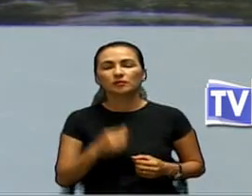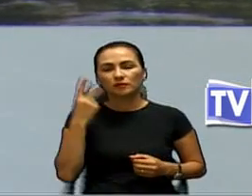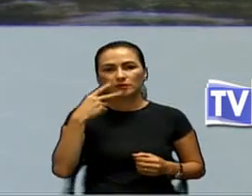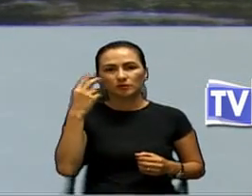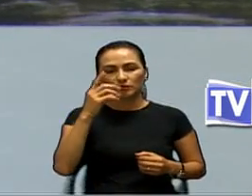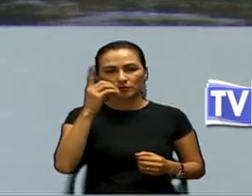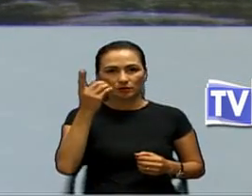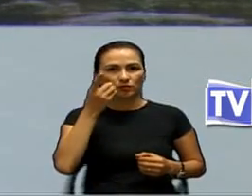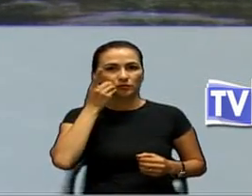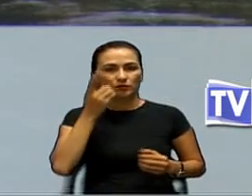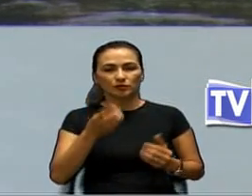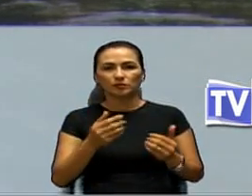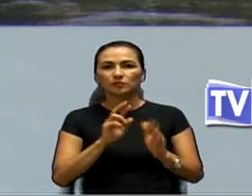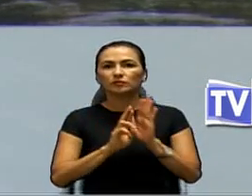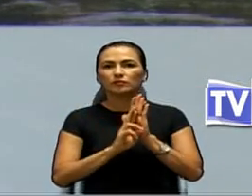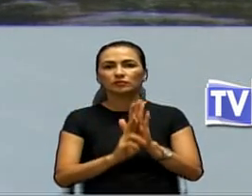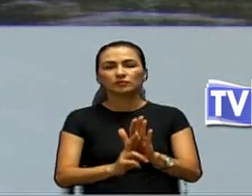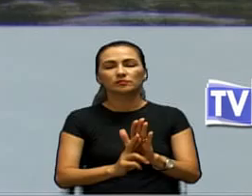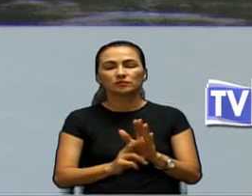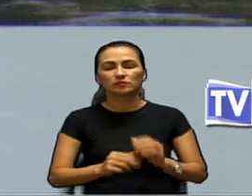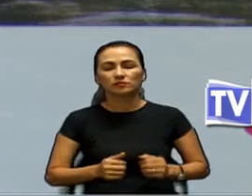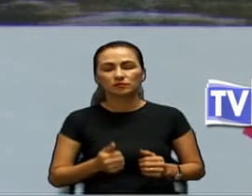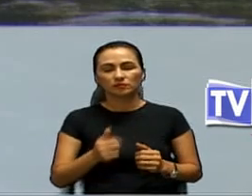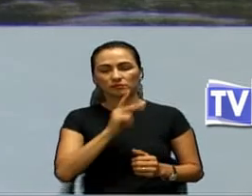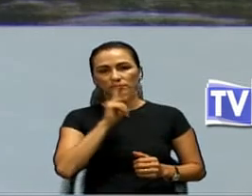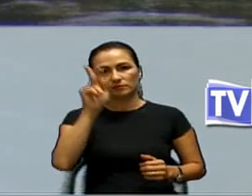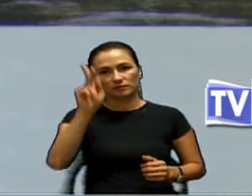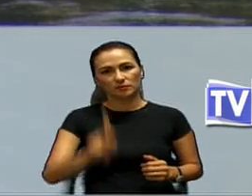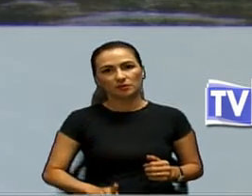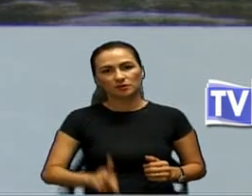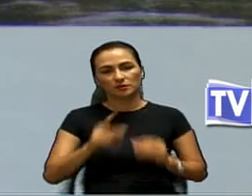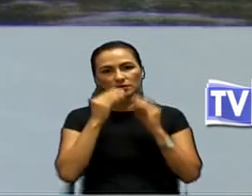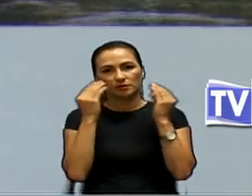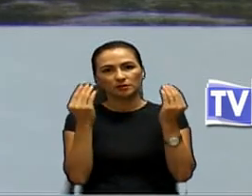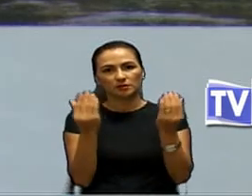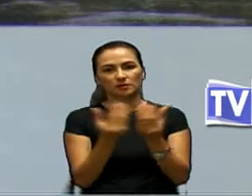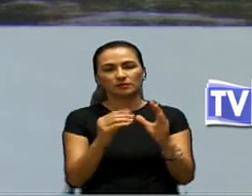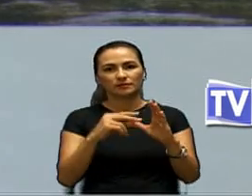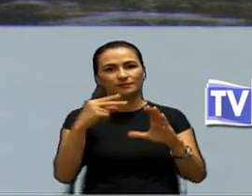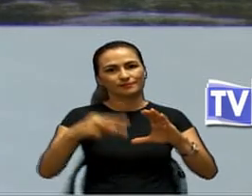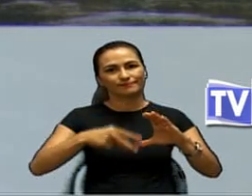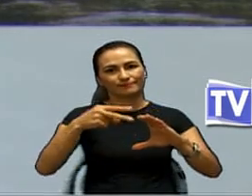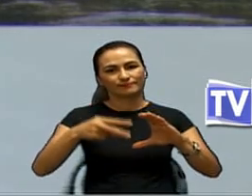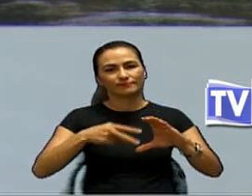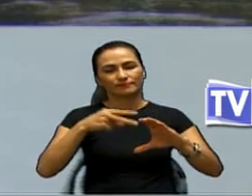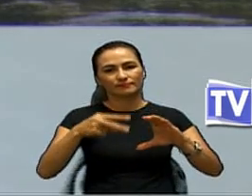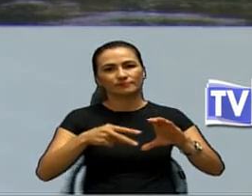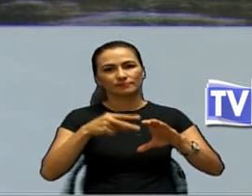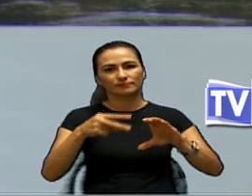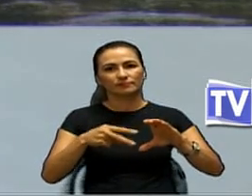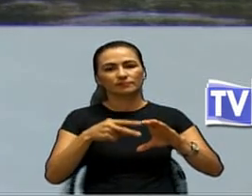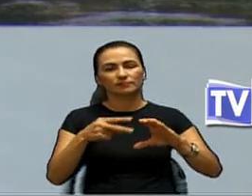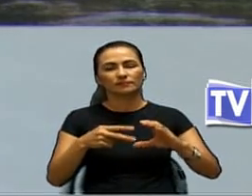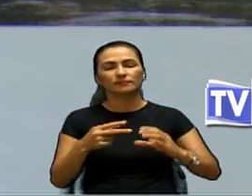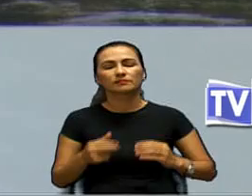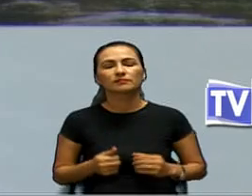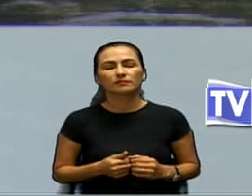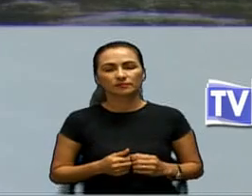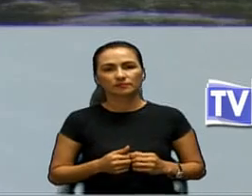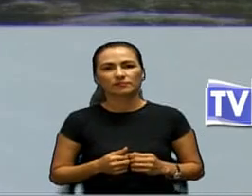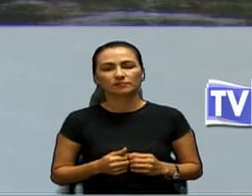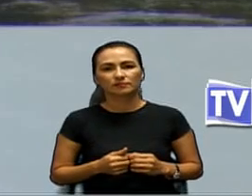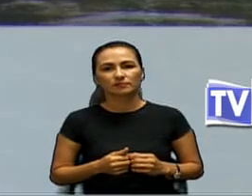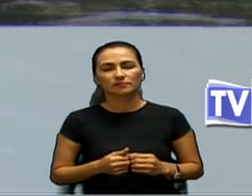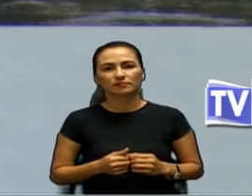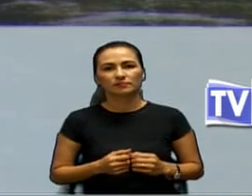Fernando Dini, presidente desta Casa de Leis, vereadores e demais pessoas que